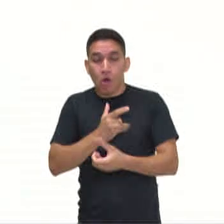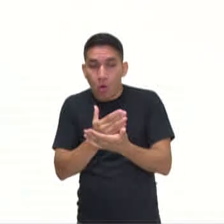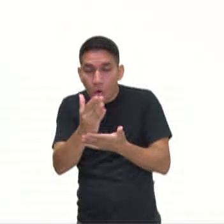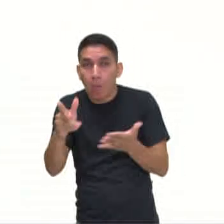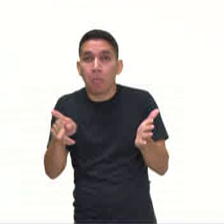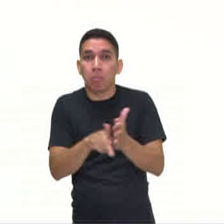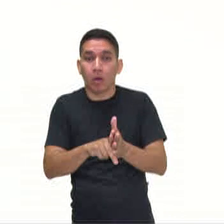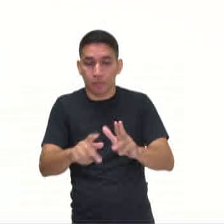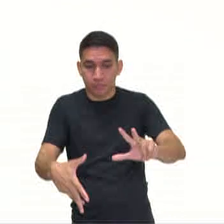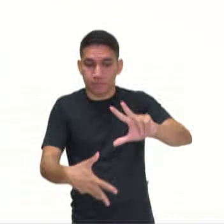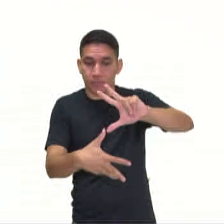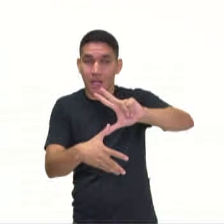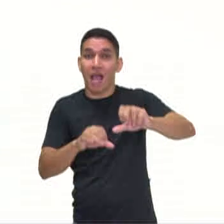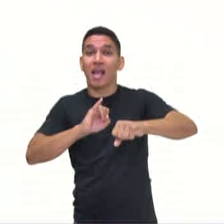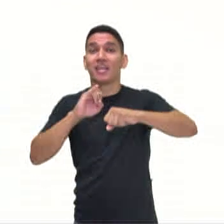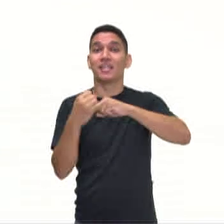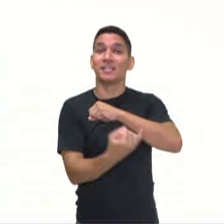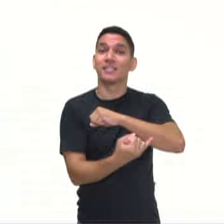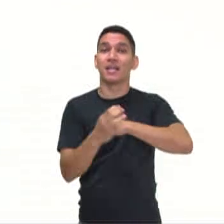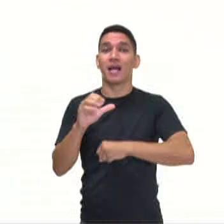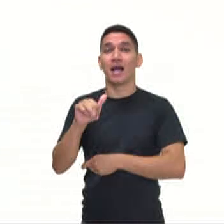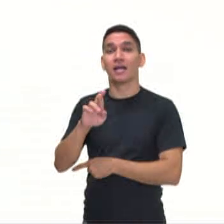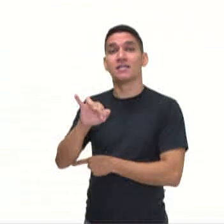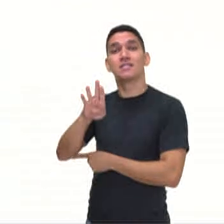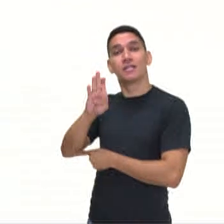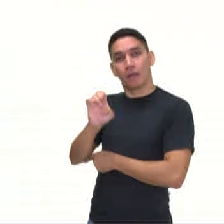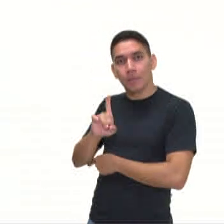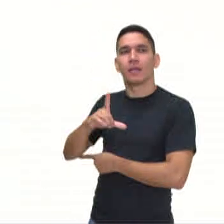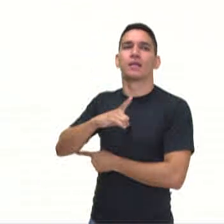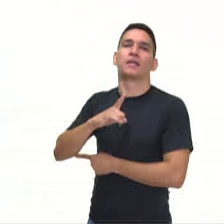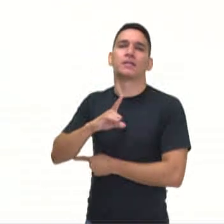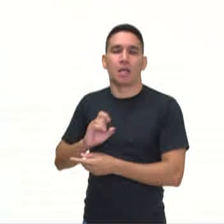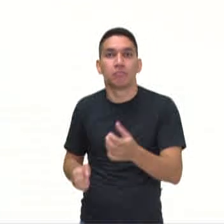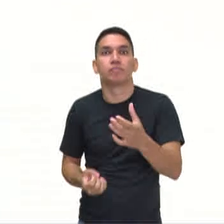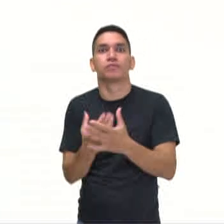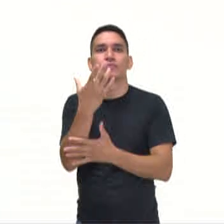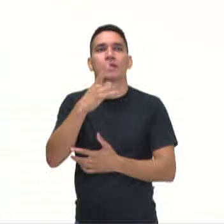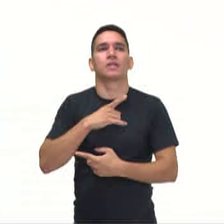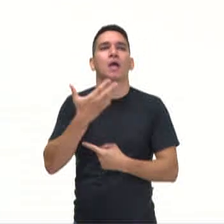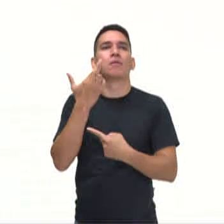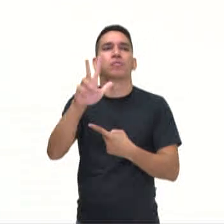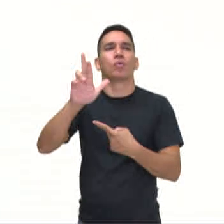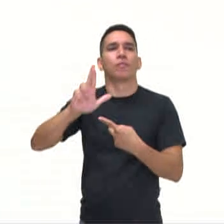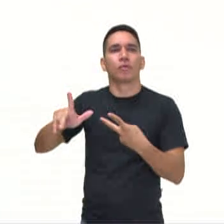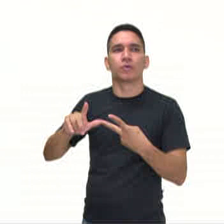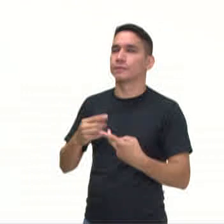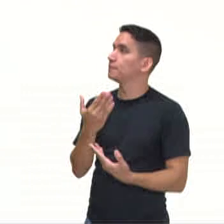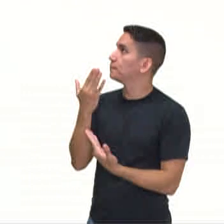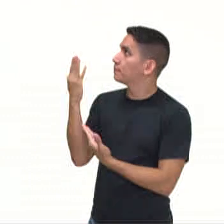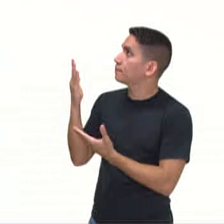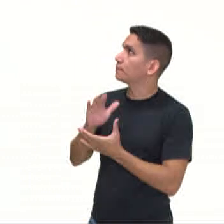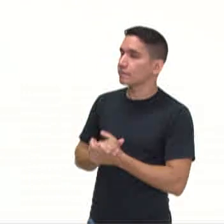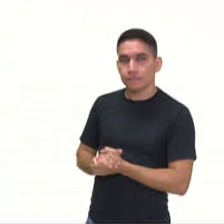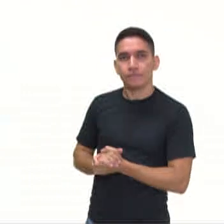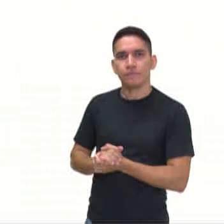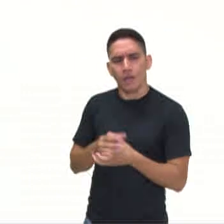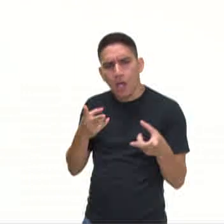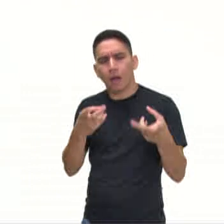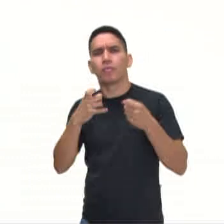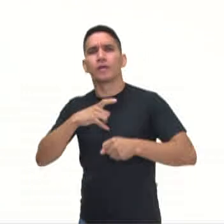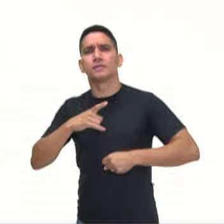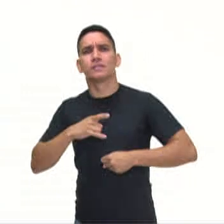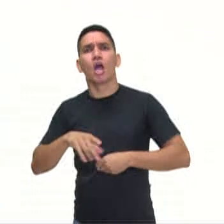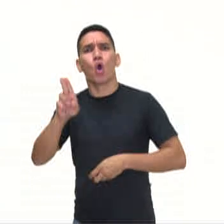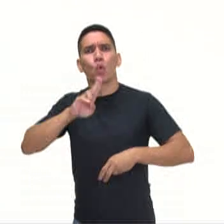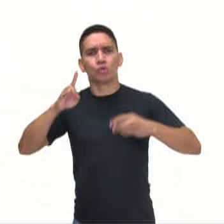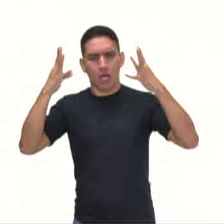pelas ilhas do Caribe, as quais denominaram São Salvador e Hispaniola, né? Observando os enfeites que os